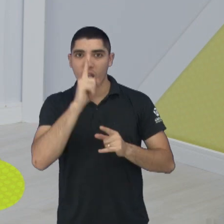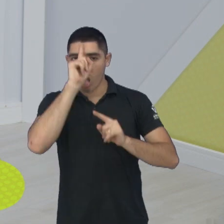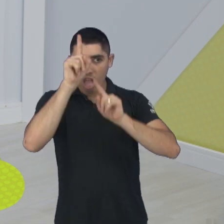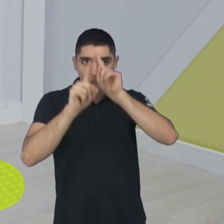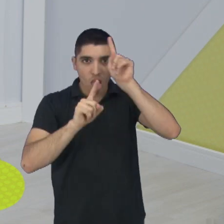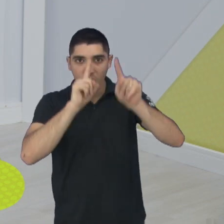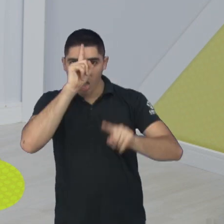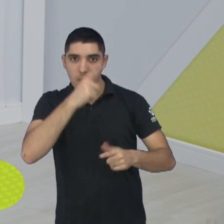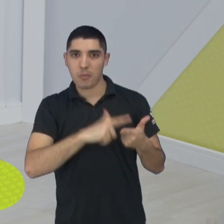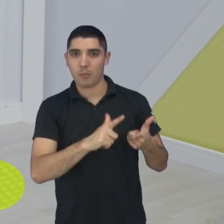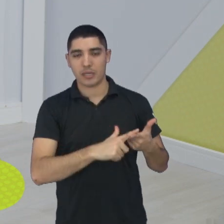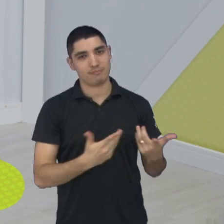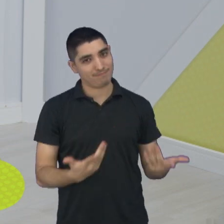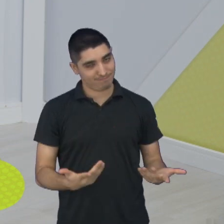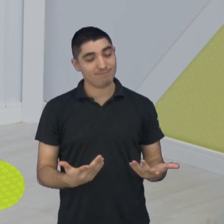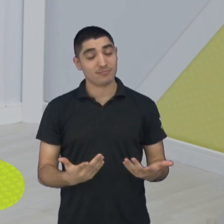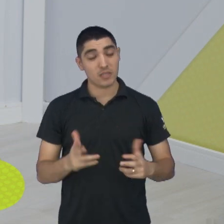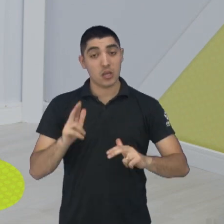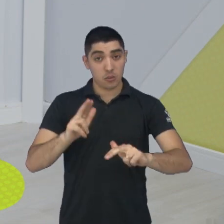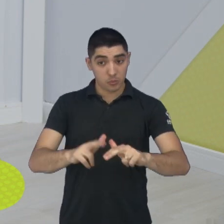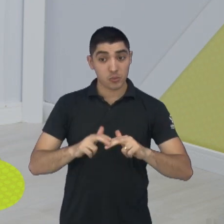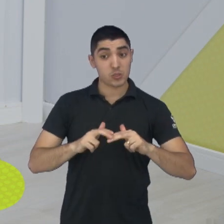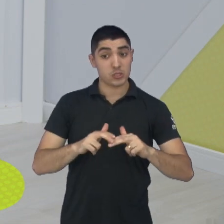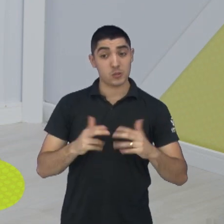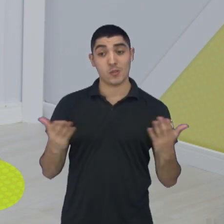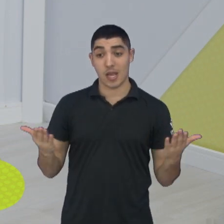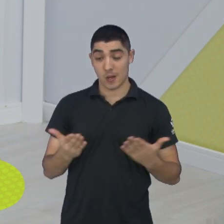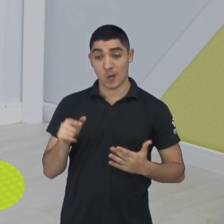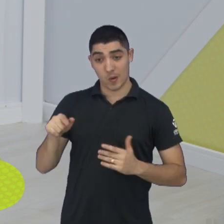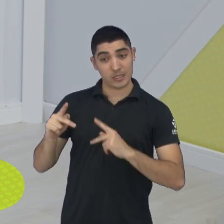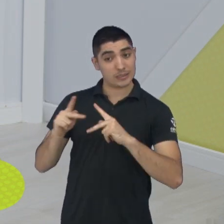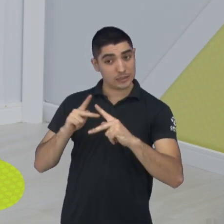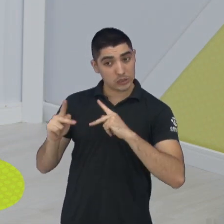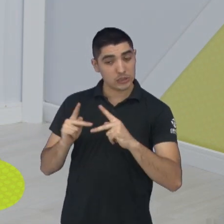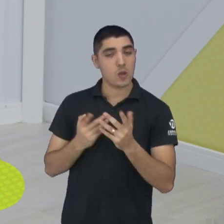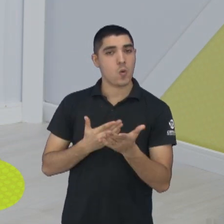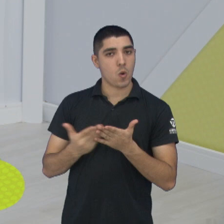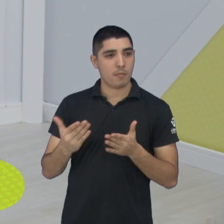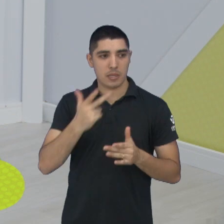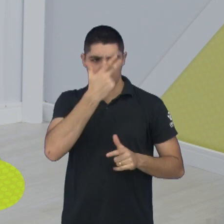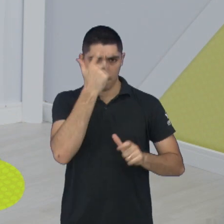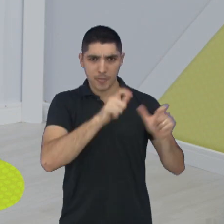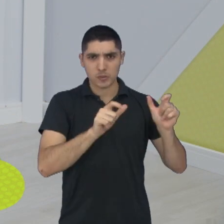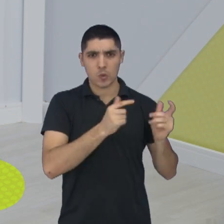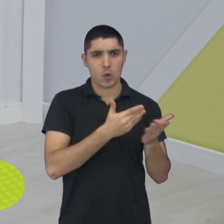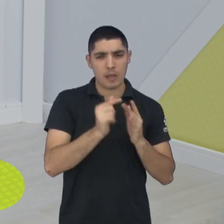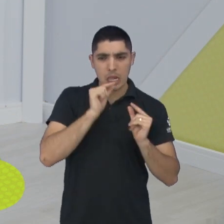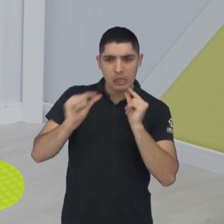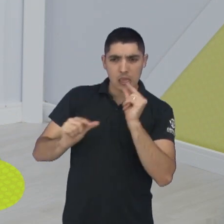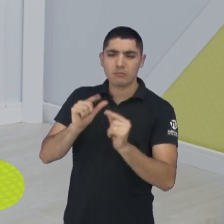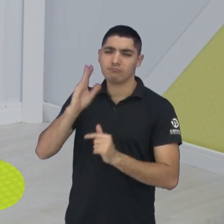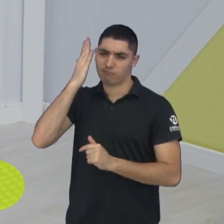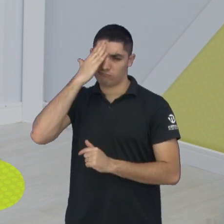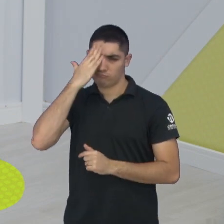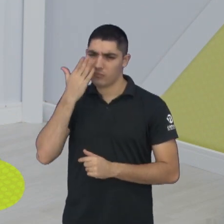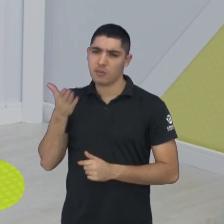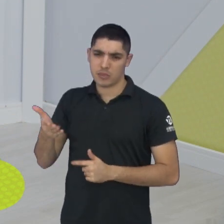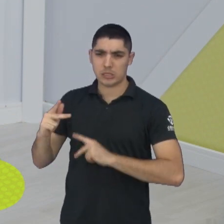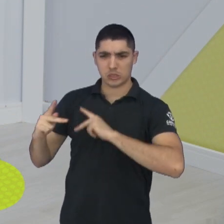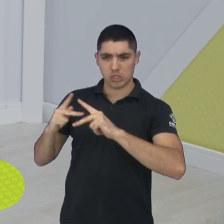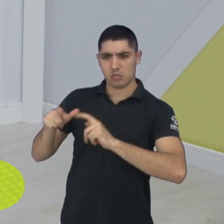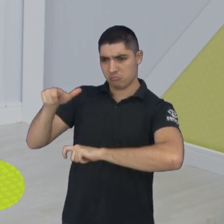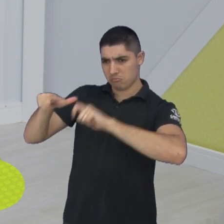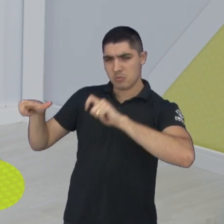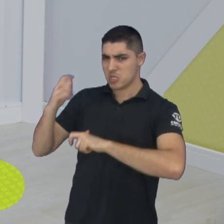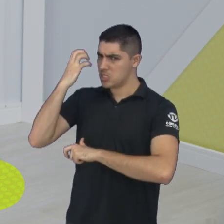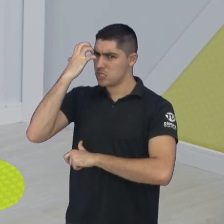a ventilar nos lados do Farmacon de Vôlei São José. A gente sabe que não tem isso, o pessoal trabalha muito sério. Schwank é um cara muito sério, muito